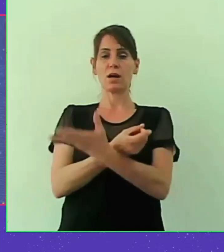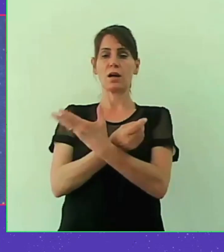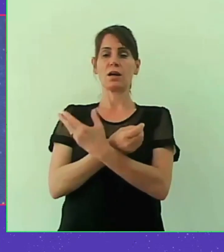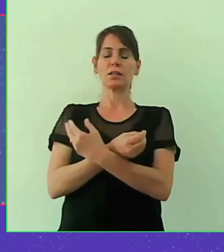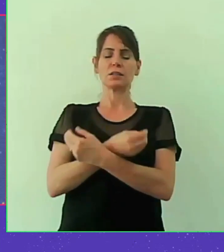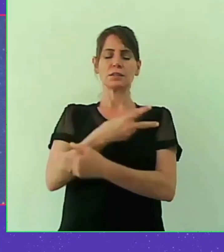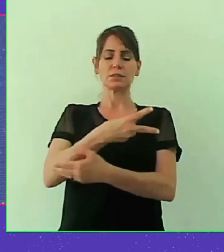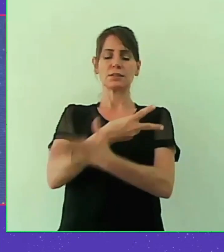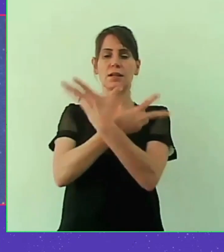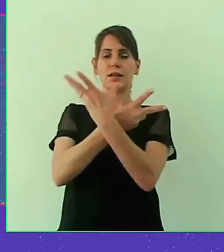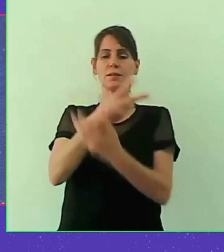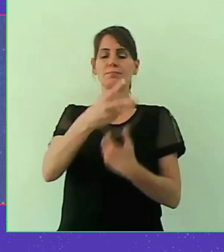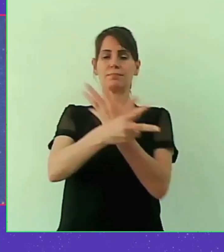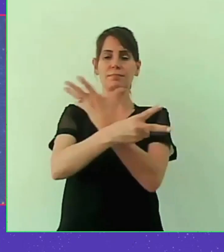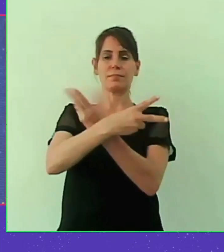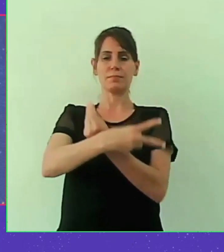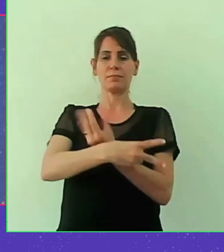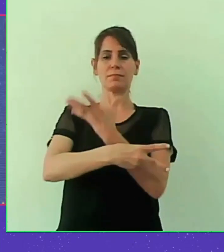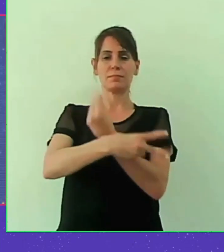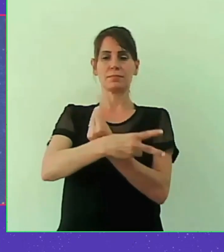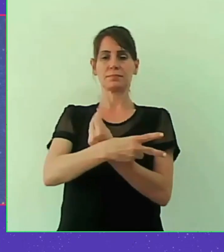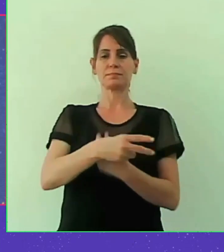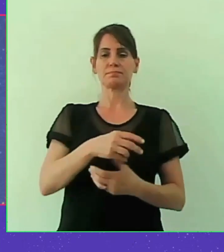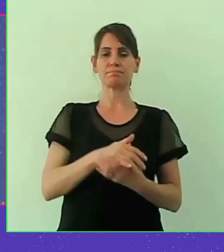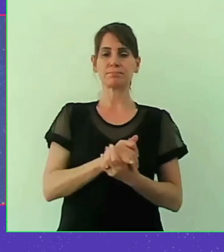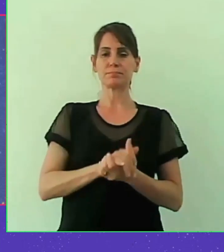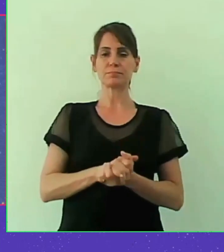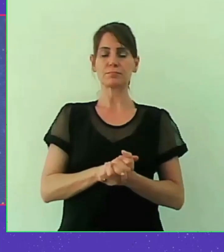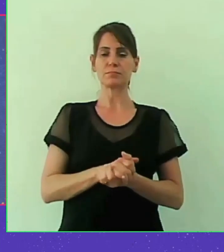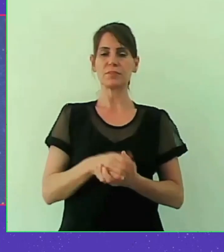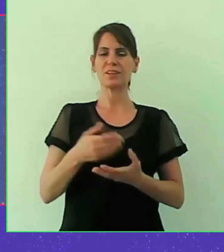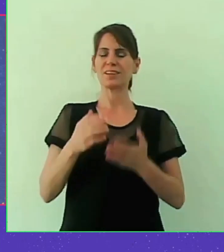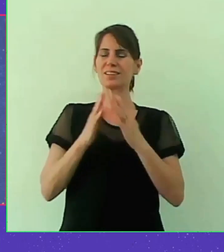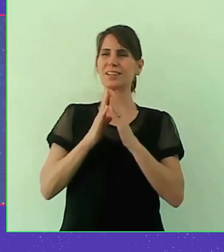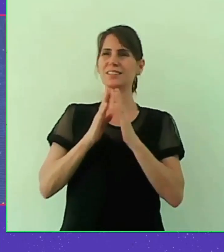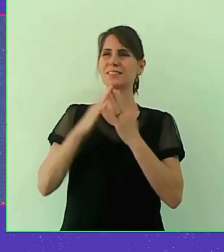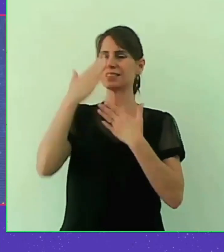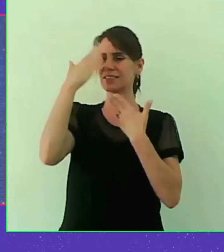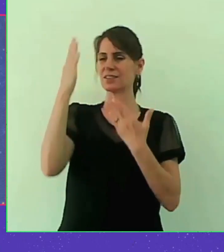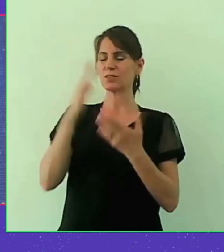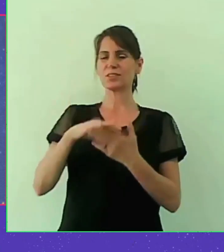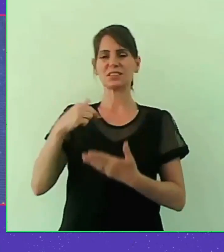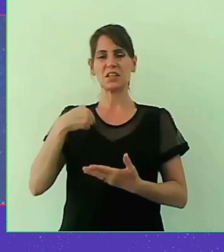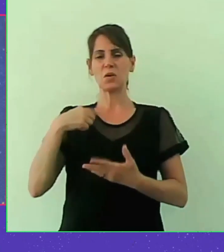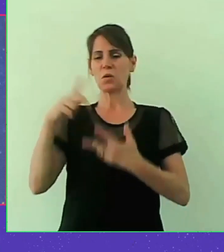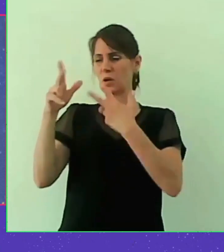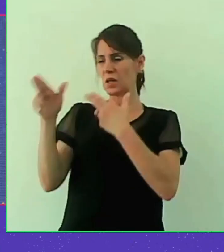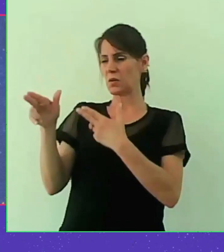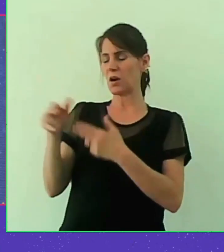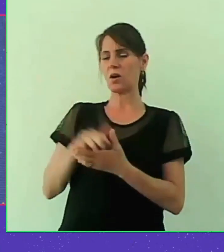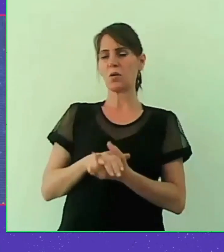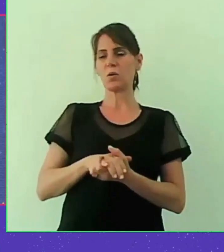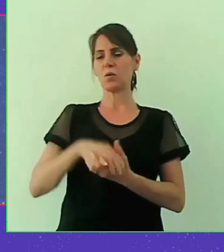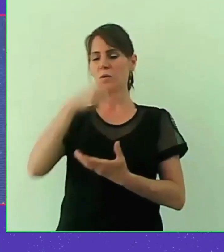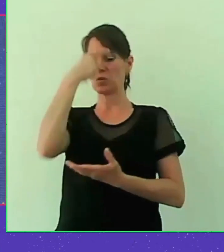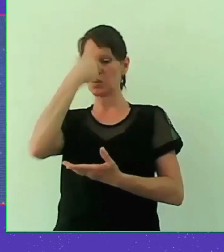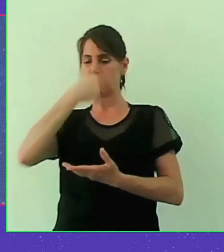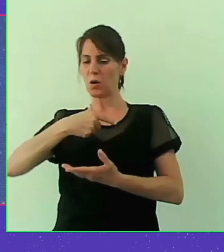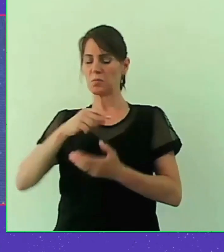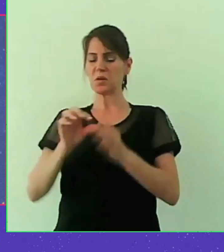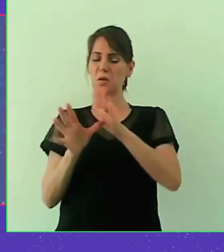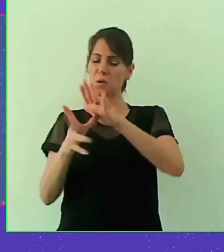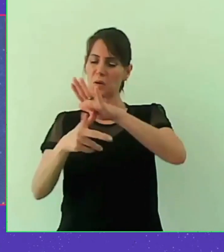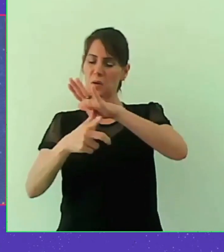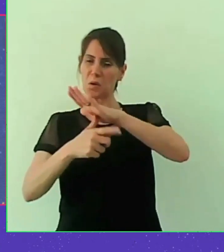Deus, graças te dou porque eu não sou como os demais homens, roubadores, injustos e